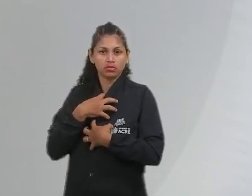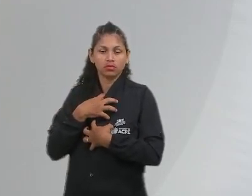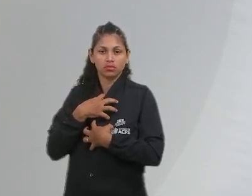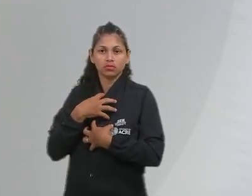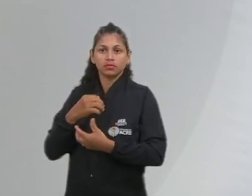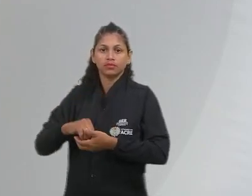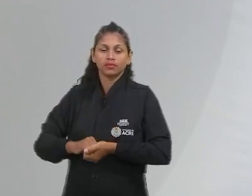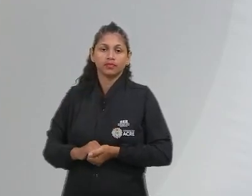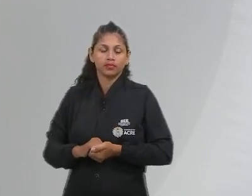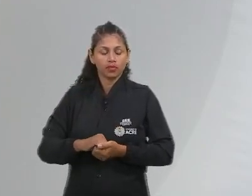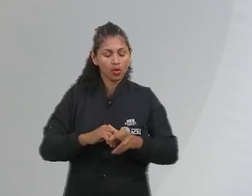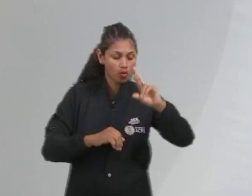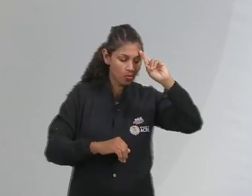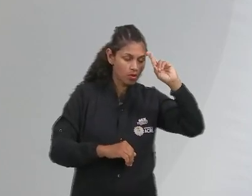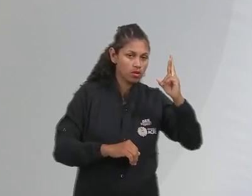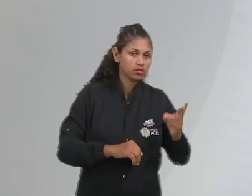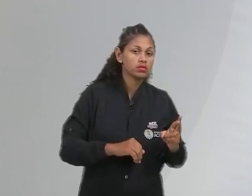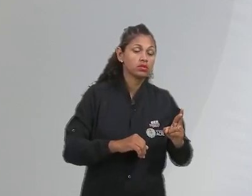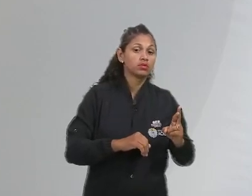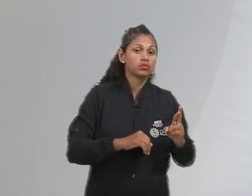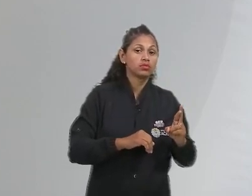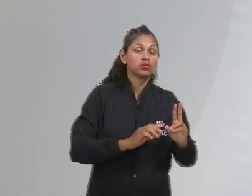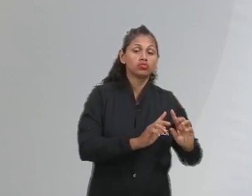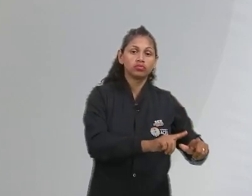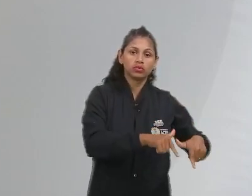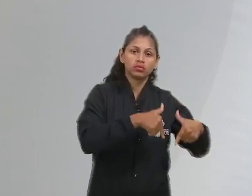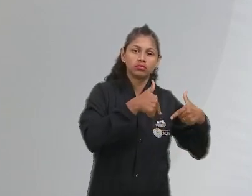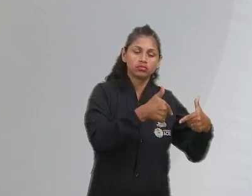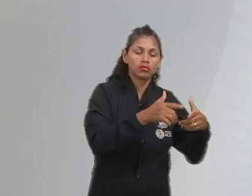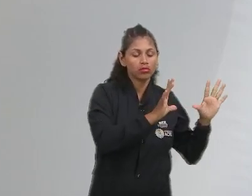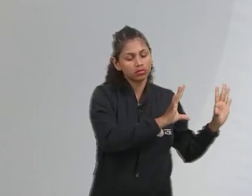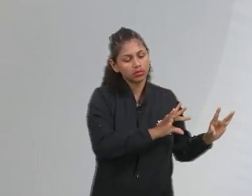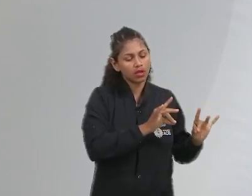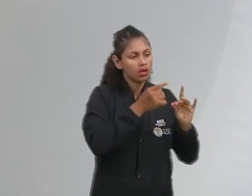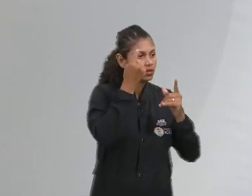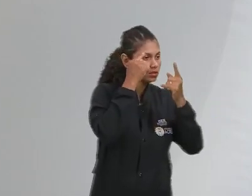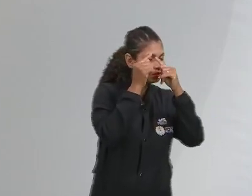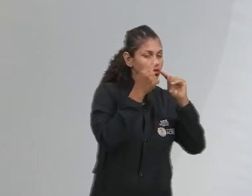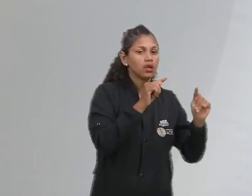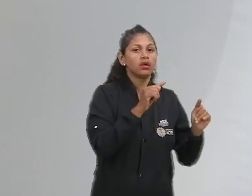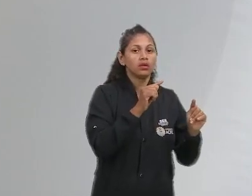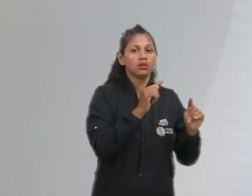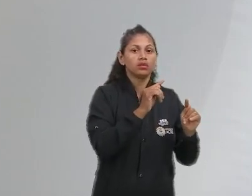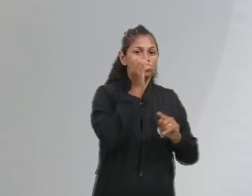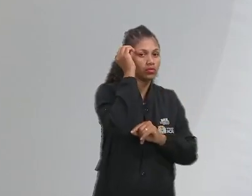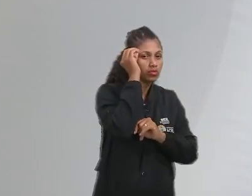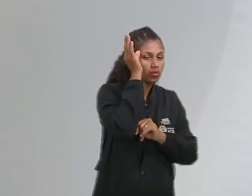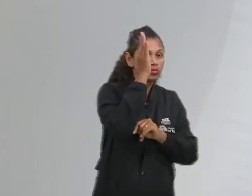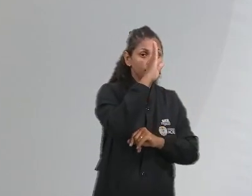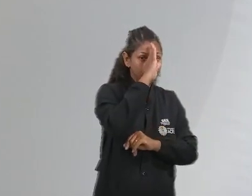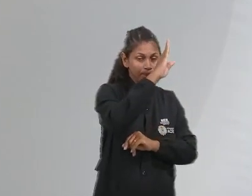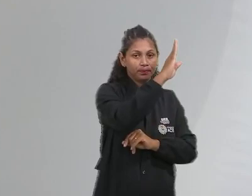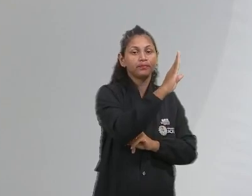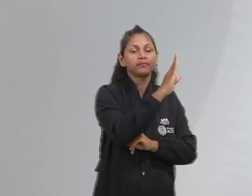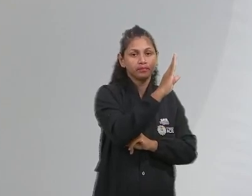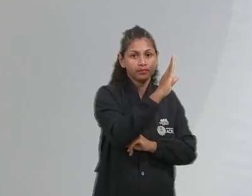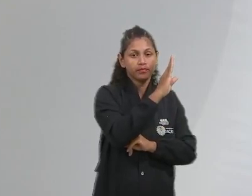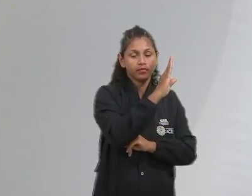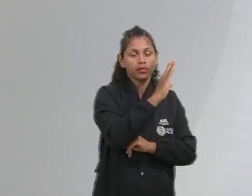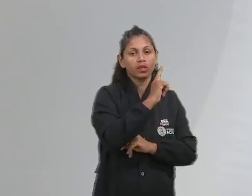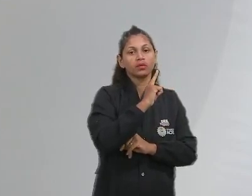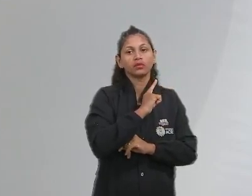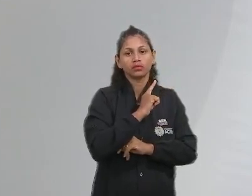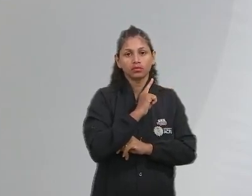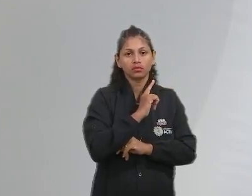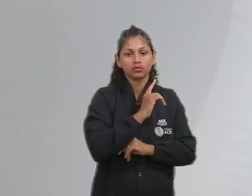O racionalismo defende que nós já trazemos ideias inatas e que o conhecimento principal é obtido